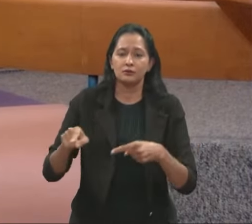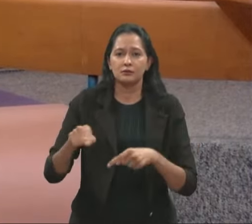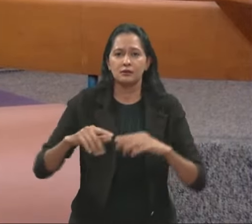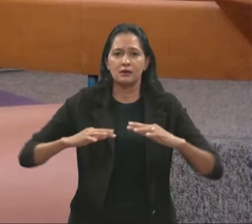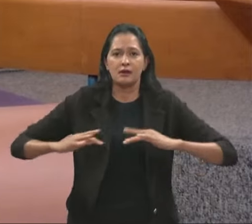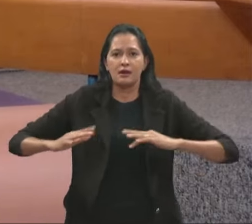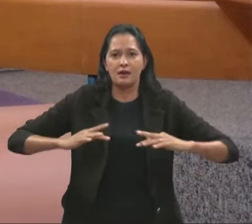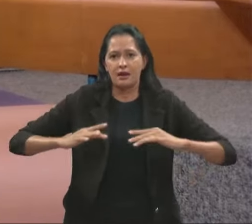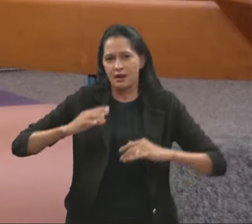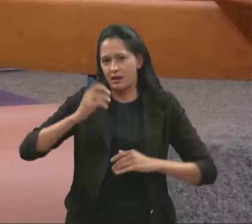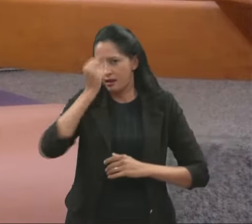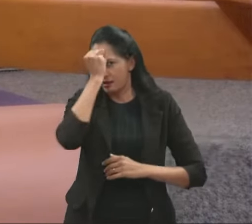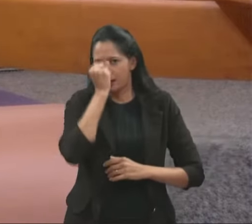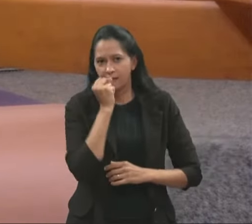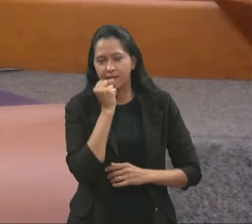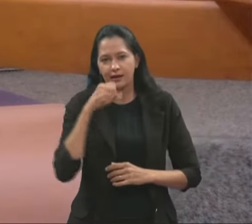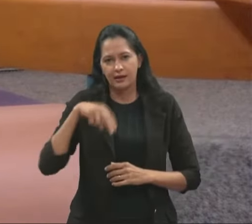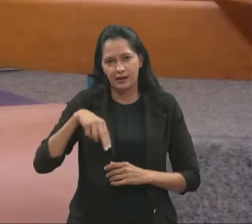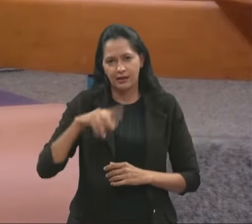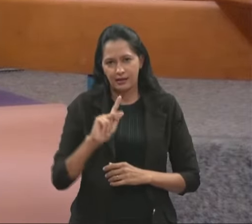se